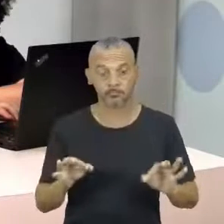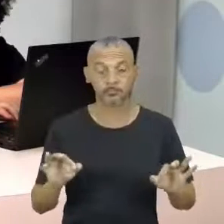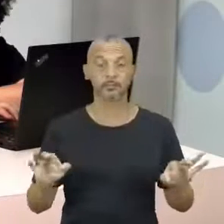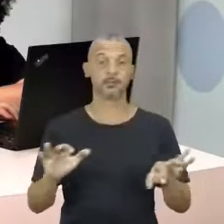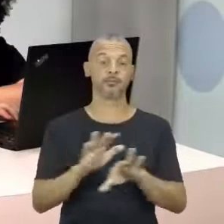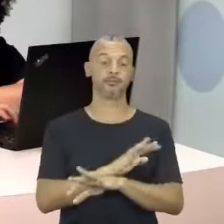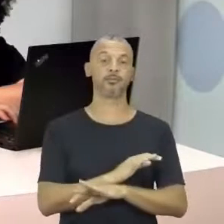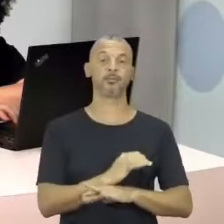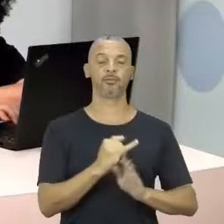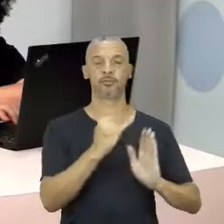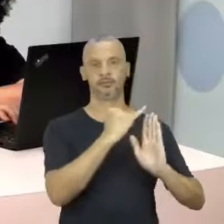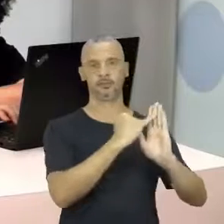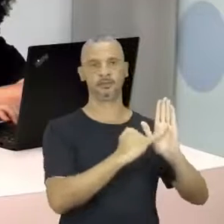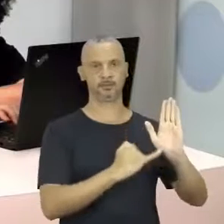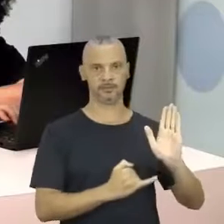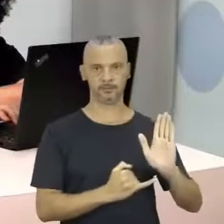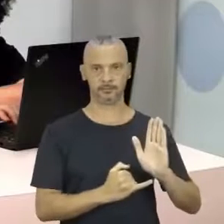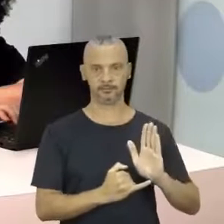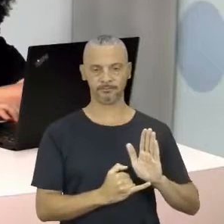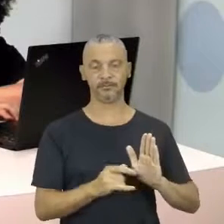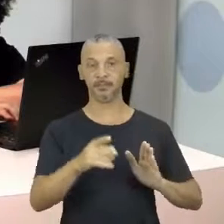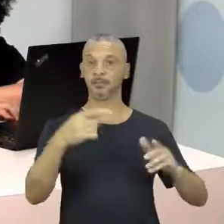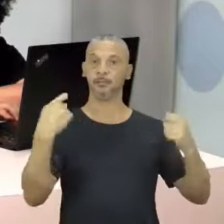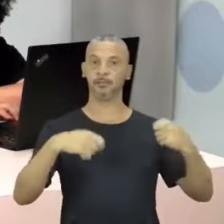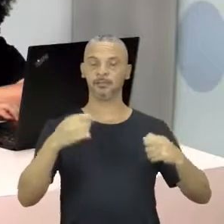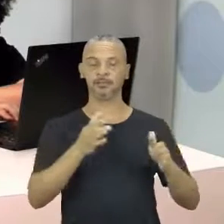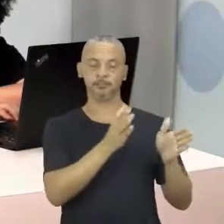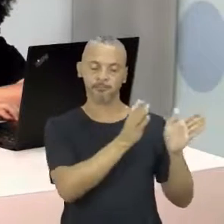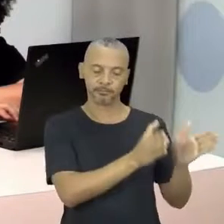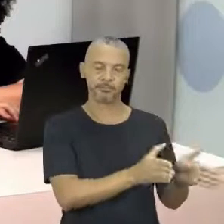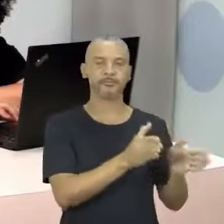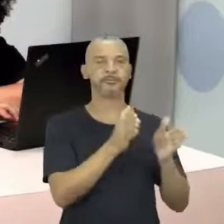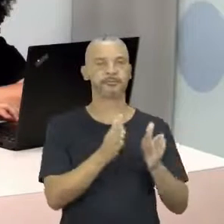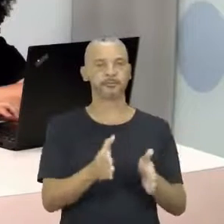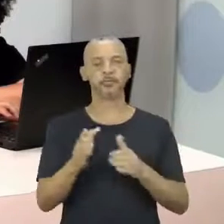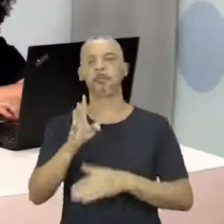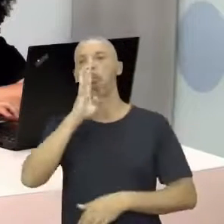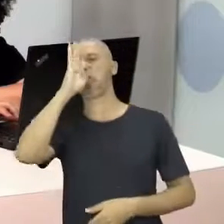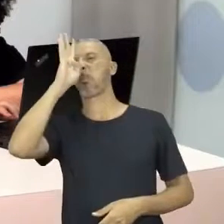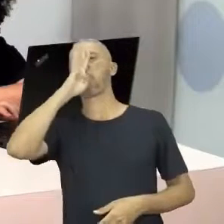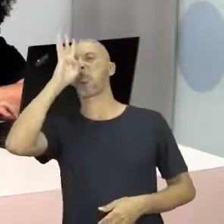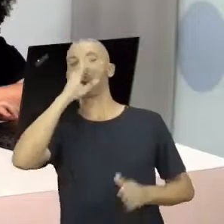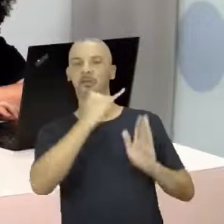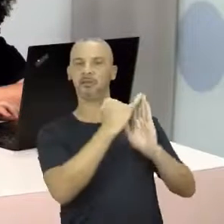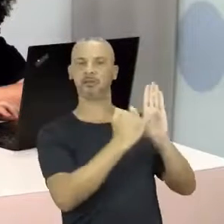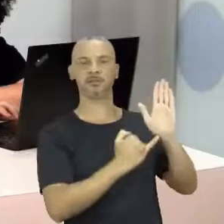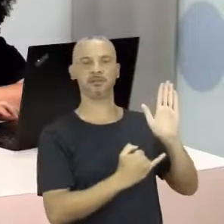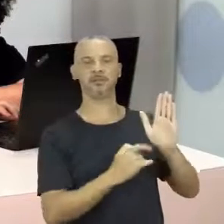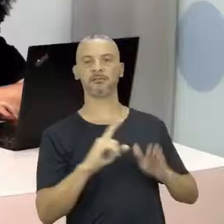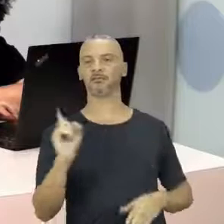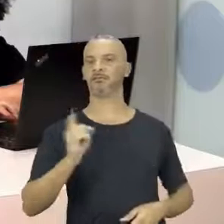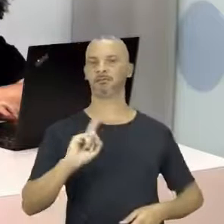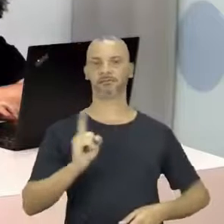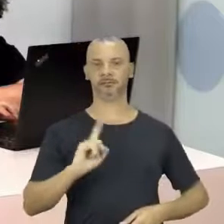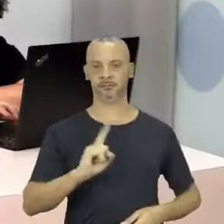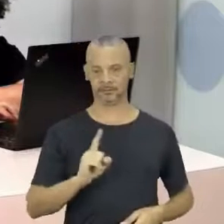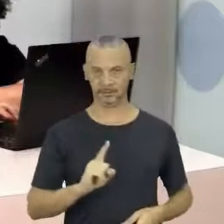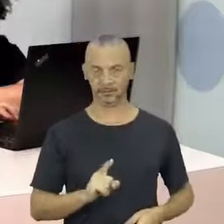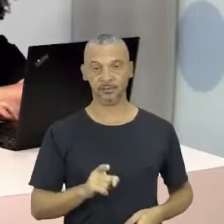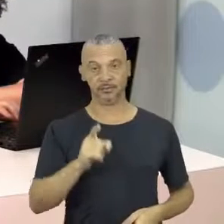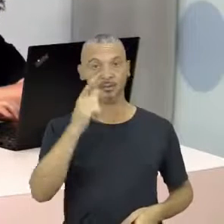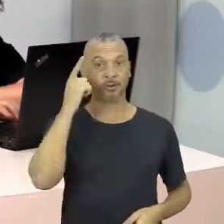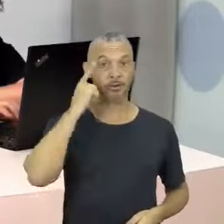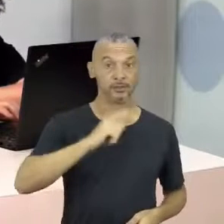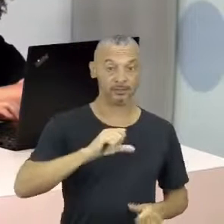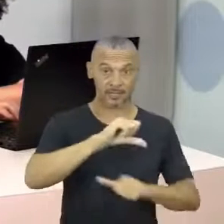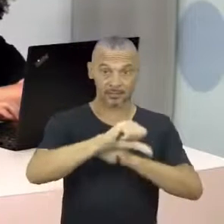inscrição. Essa é a etapa que você precisa seguir, tá bom? Não vai lá e já faz uma inscrição, porque ela é autodeclaratória e você não consegue